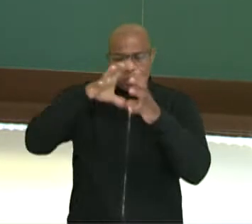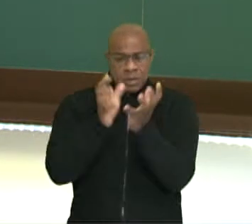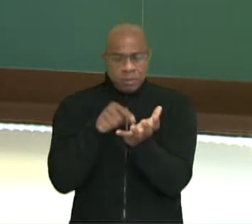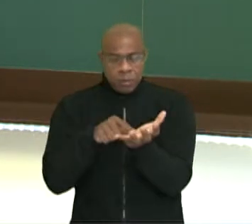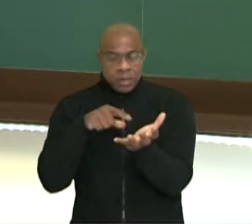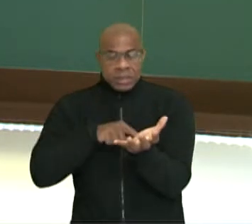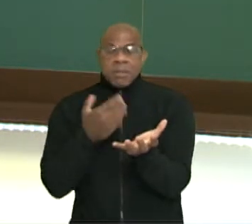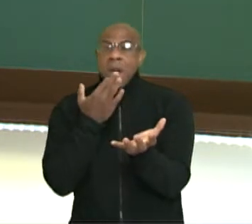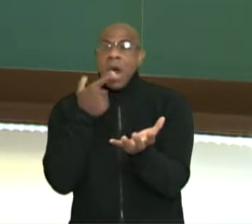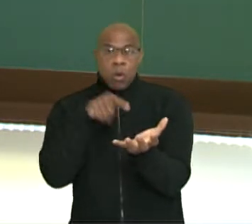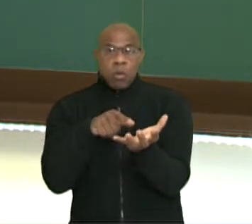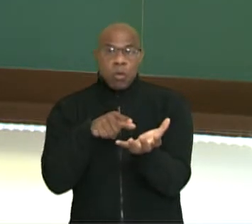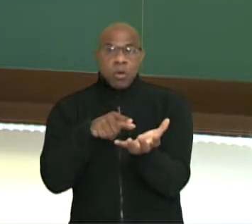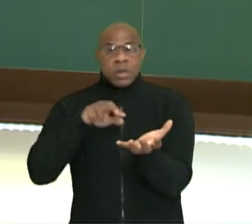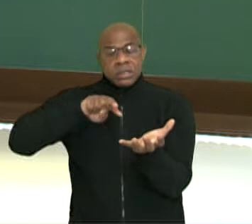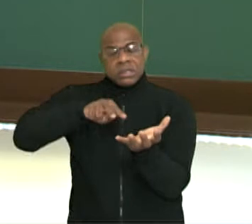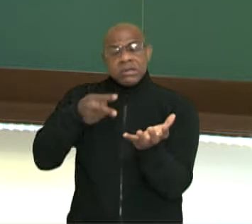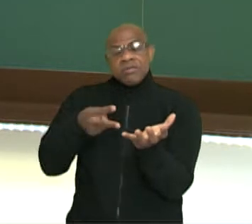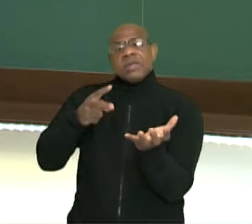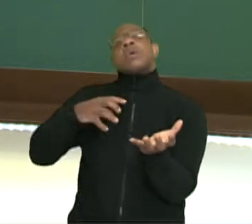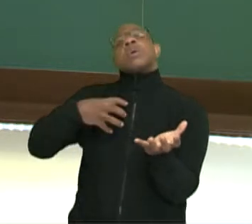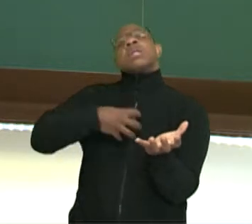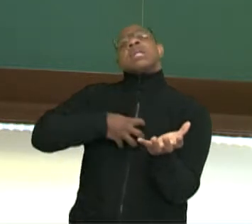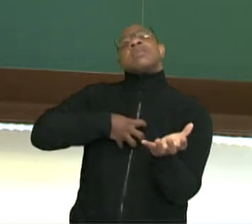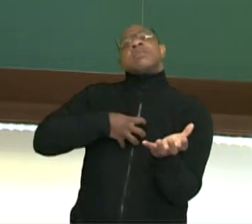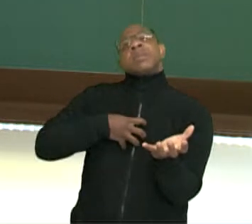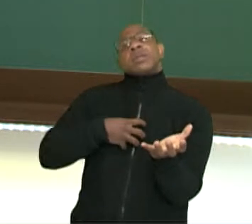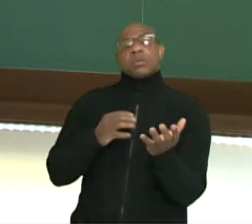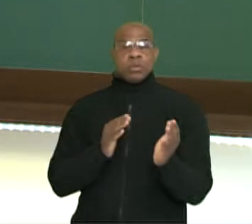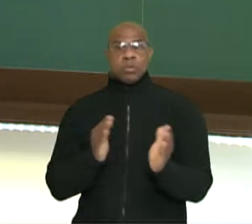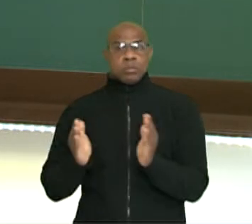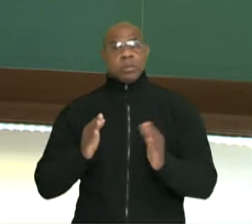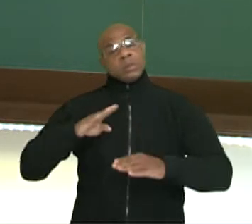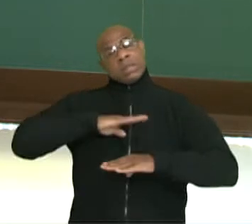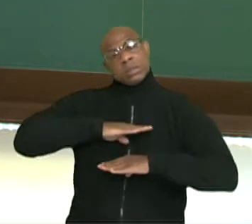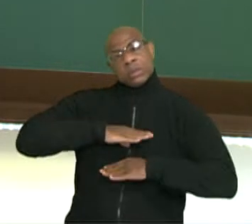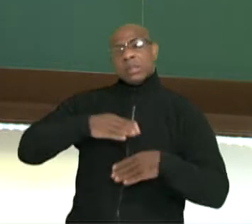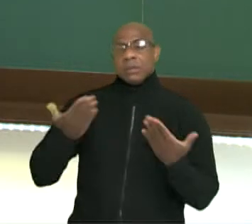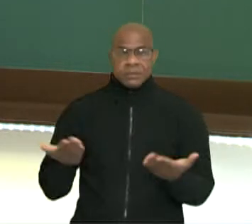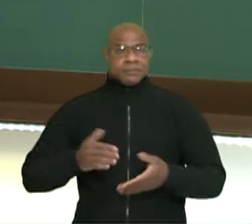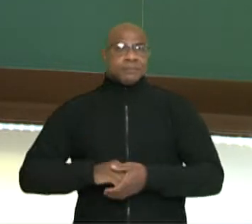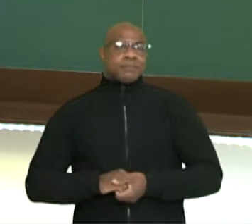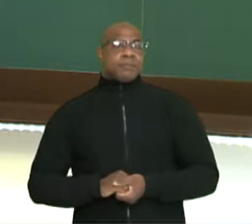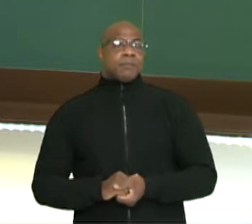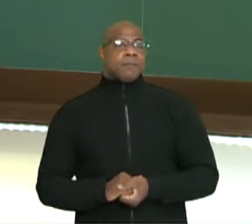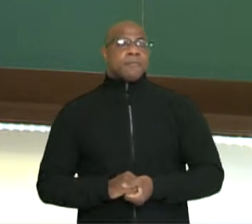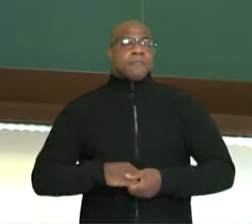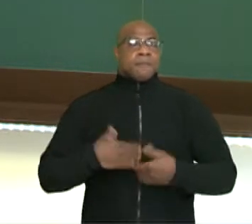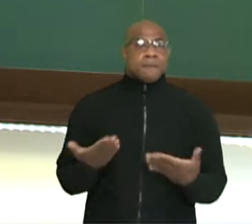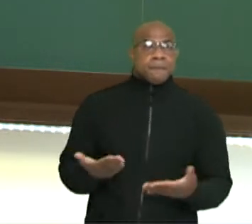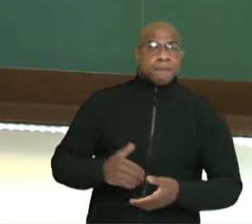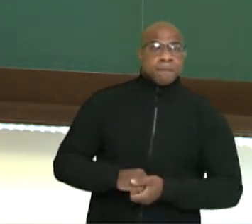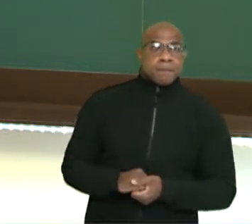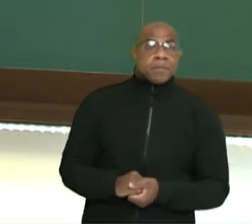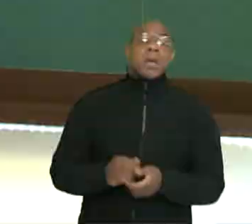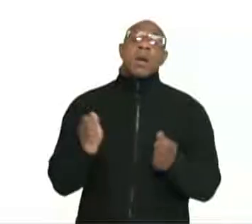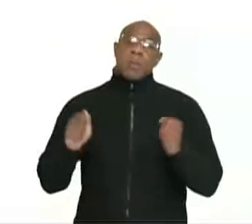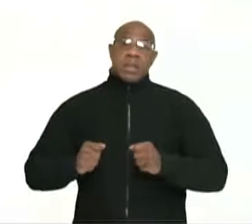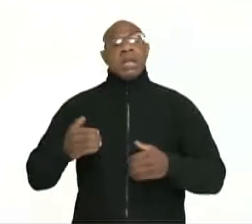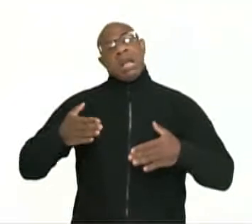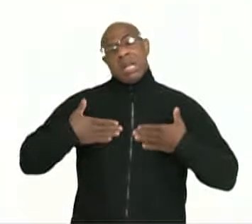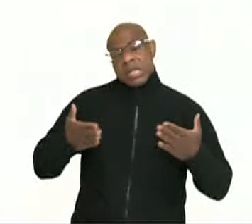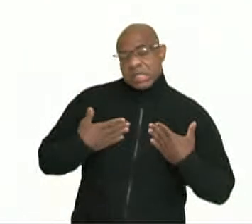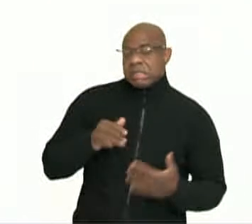representa o sentimento naquele momento daquela situação. Legal, né? Pode ser